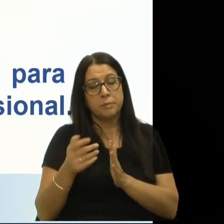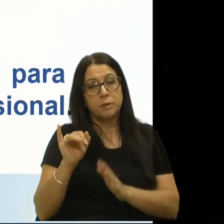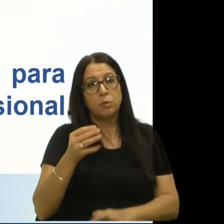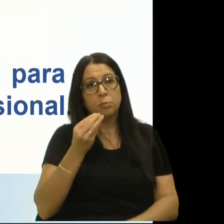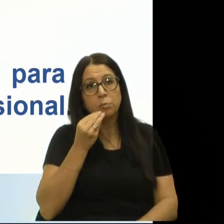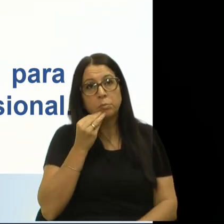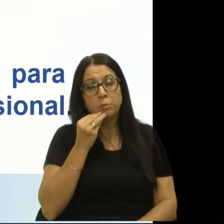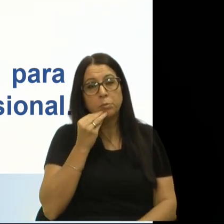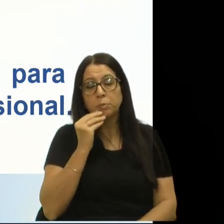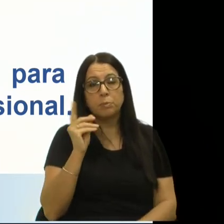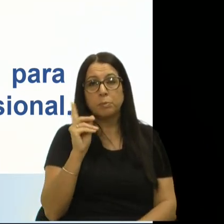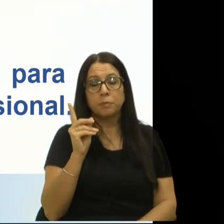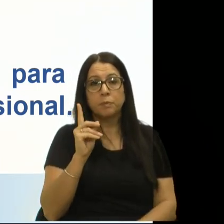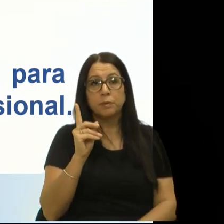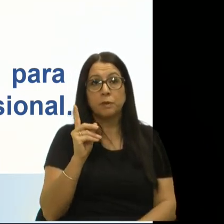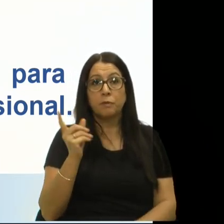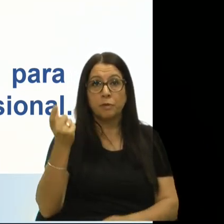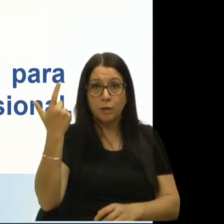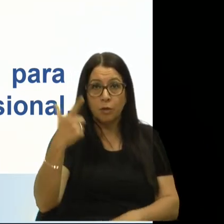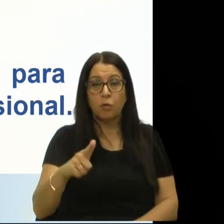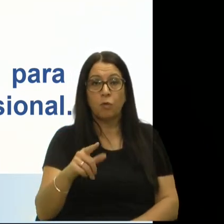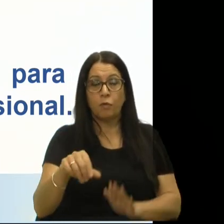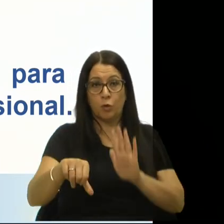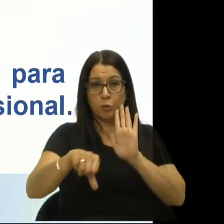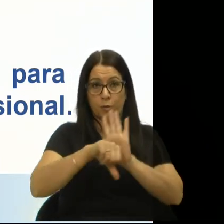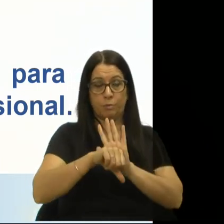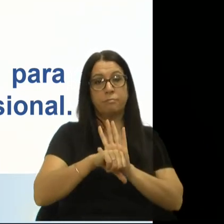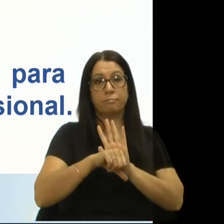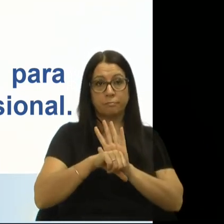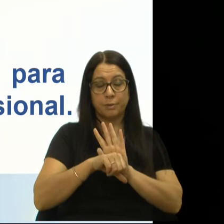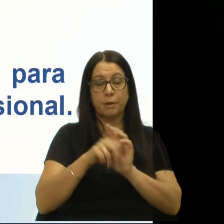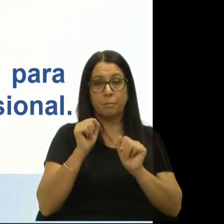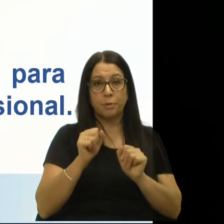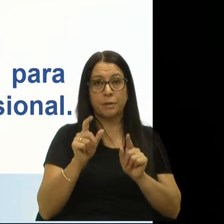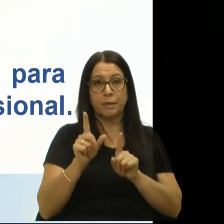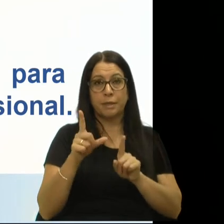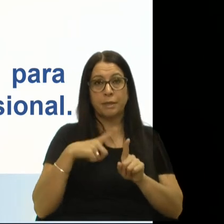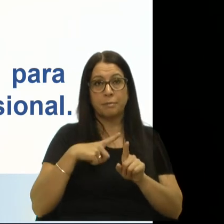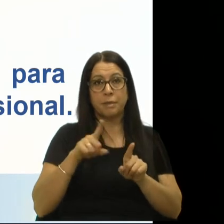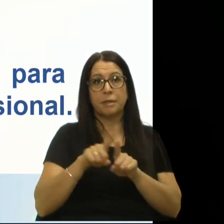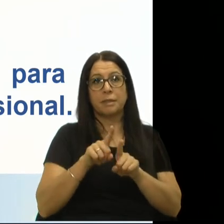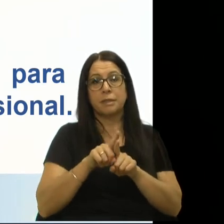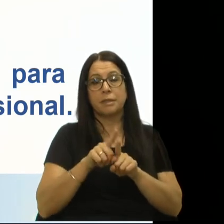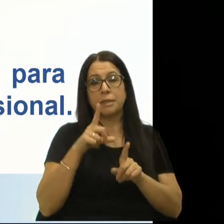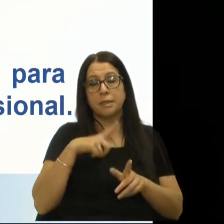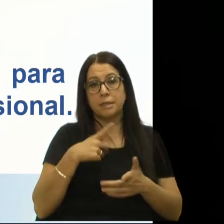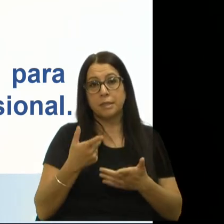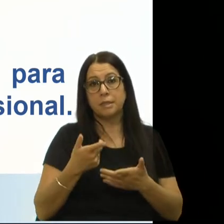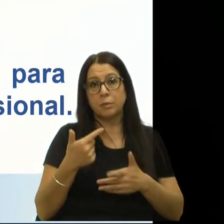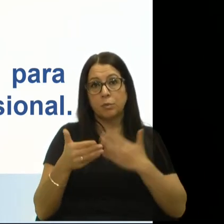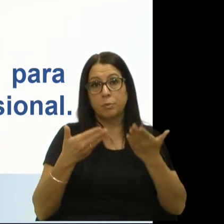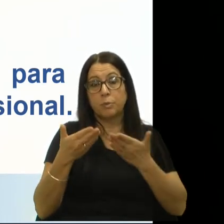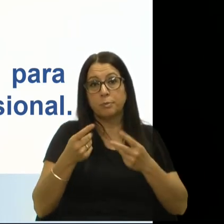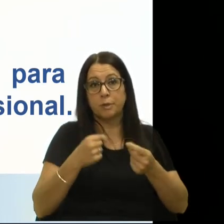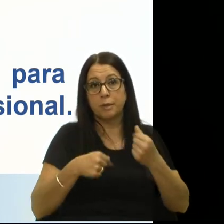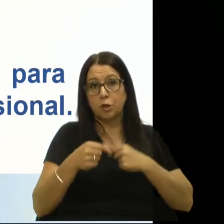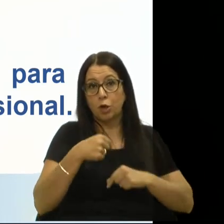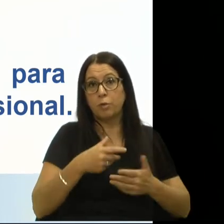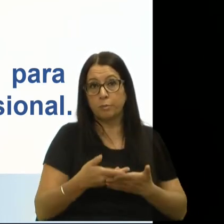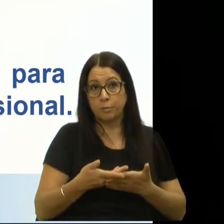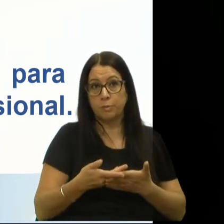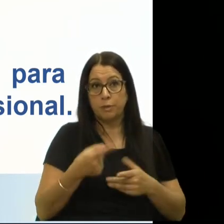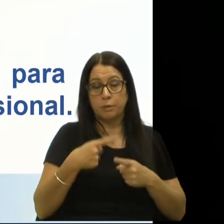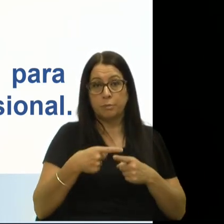oportunidade de não reincidir no crime, e a gente também poderia ter um serviço mais econômico, né?